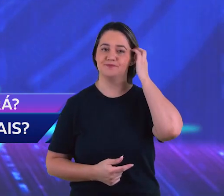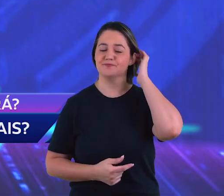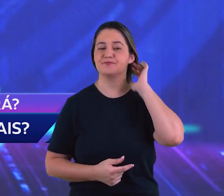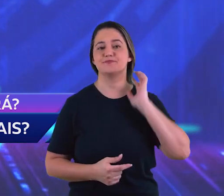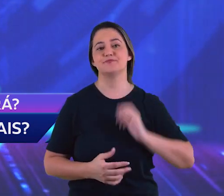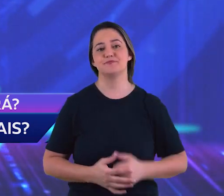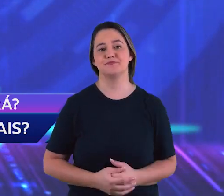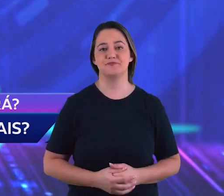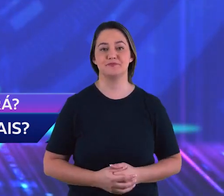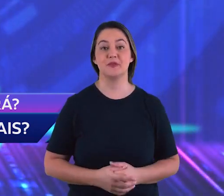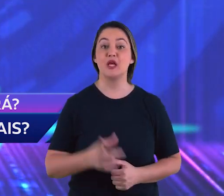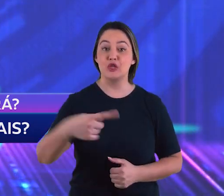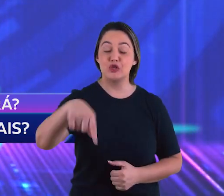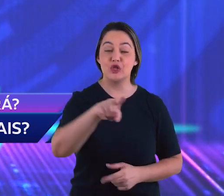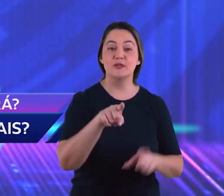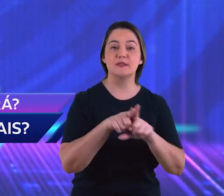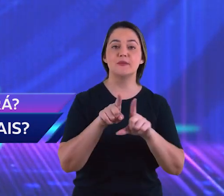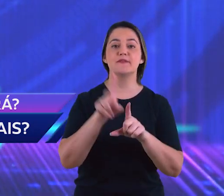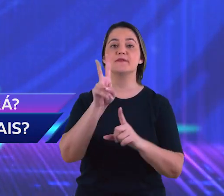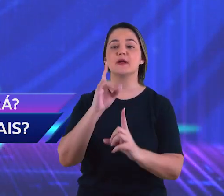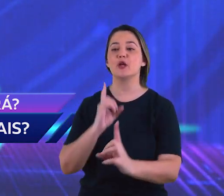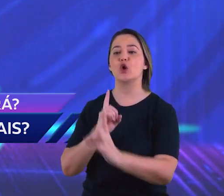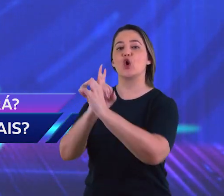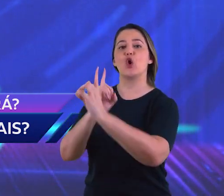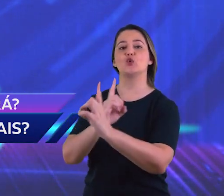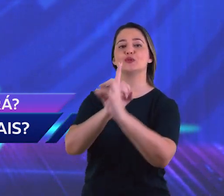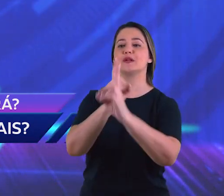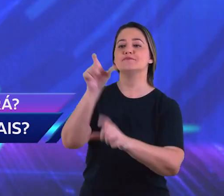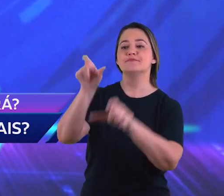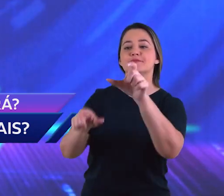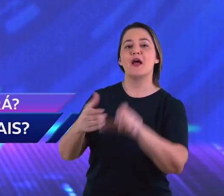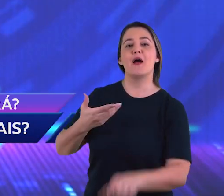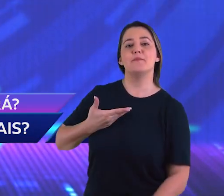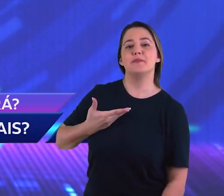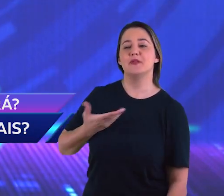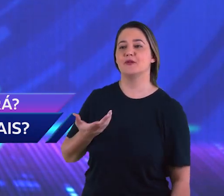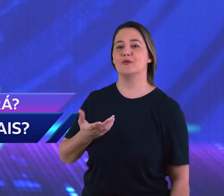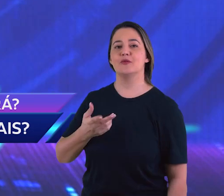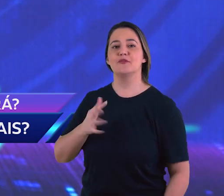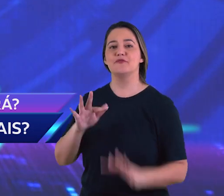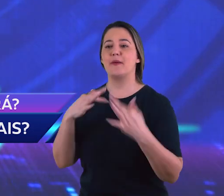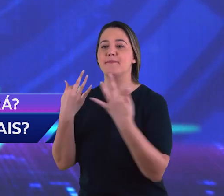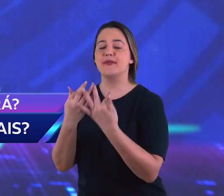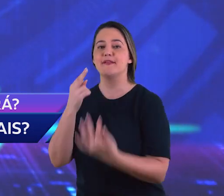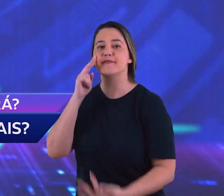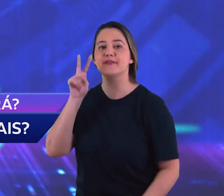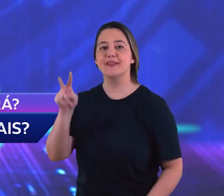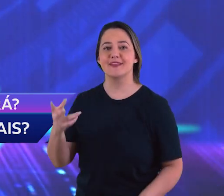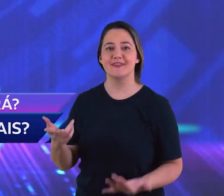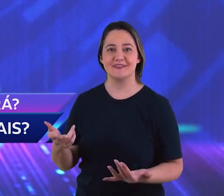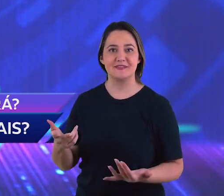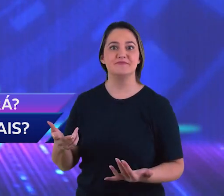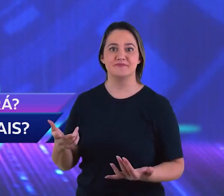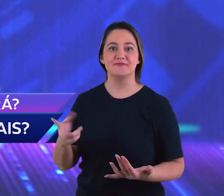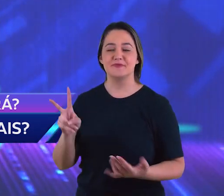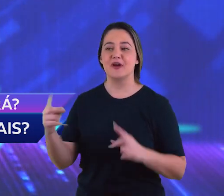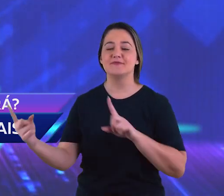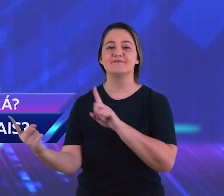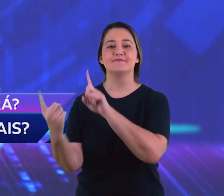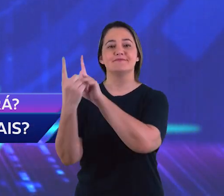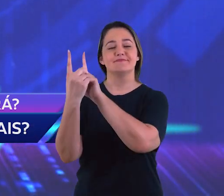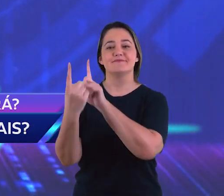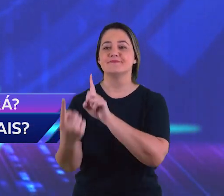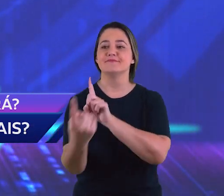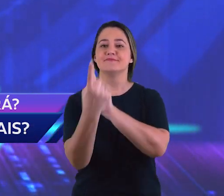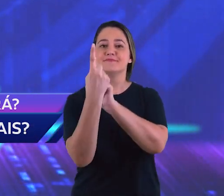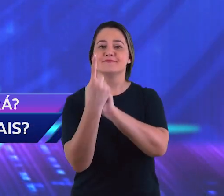das nossas separações. A morte será tragada. Essa palavra tragar ela é forte,